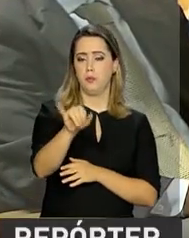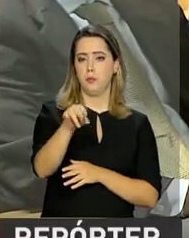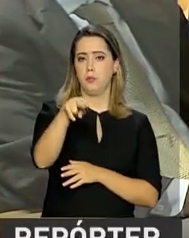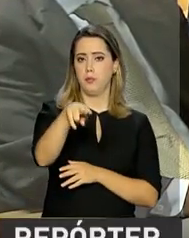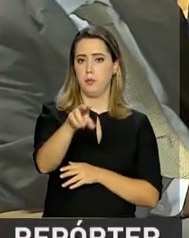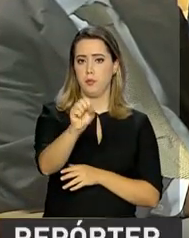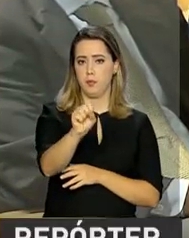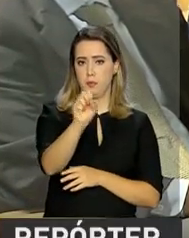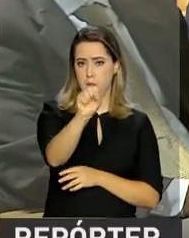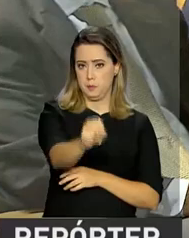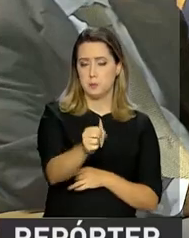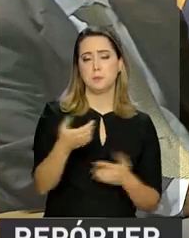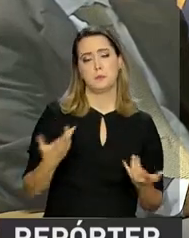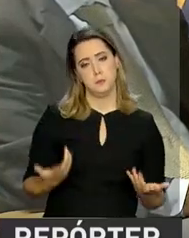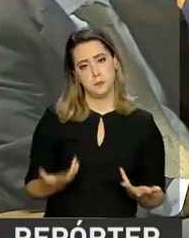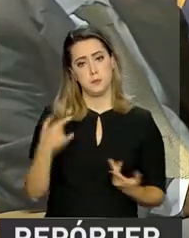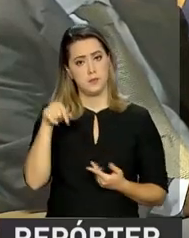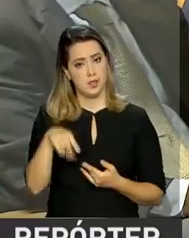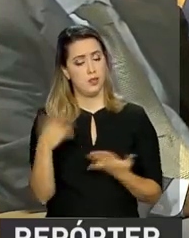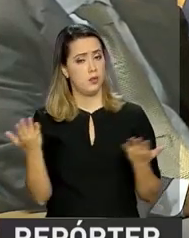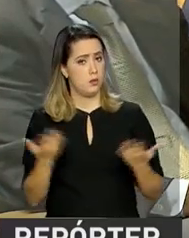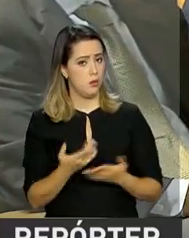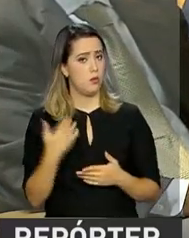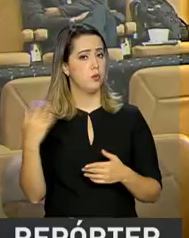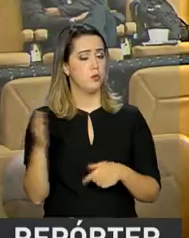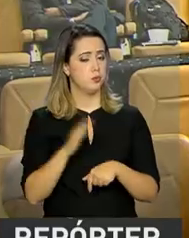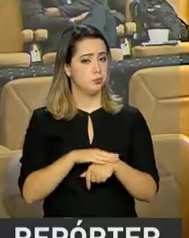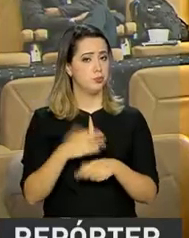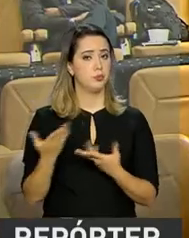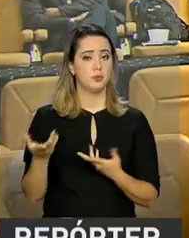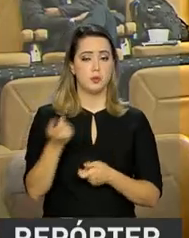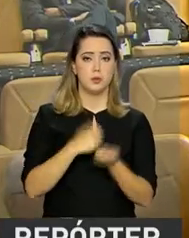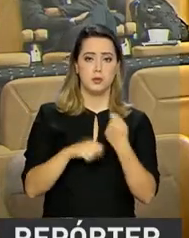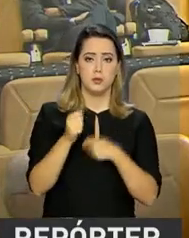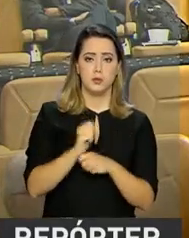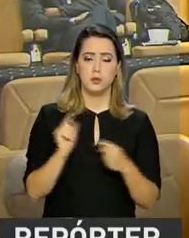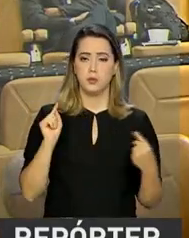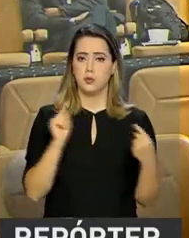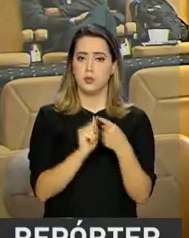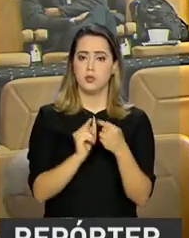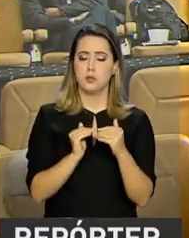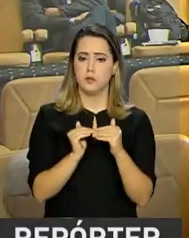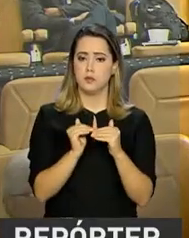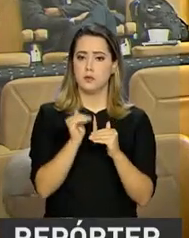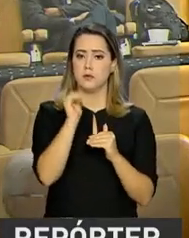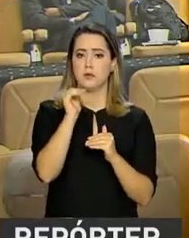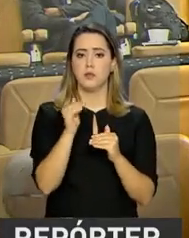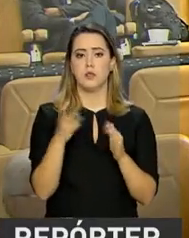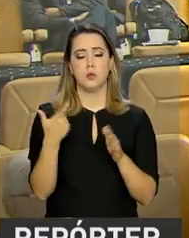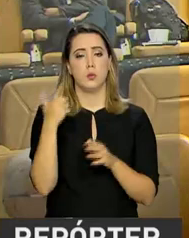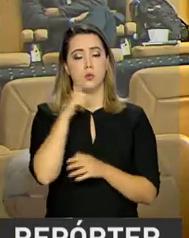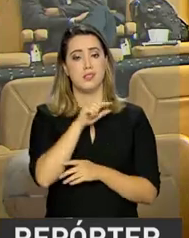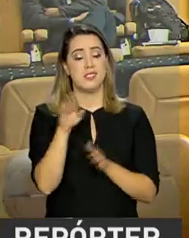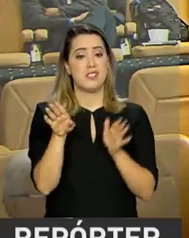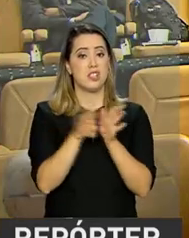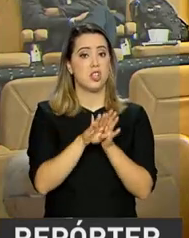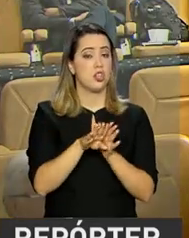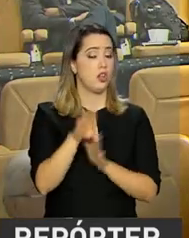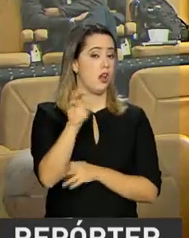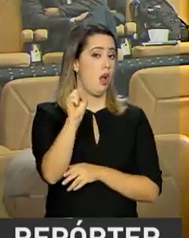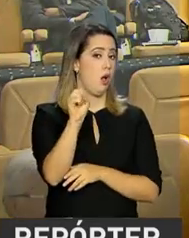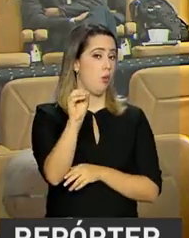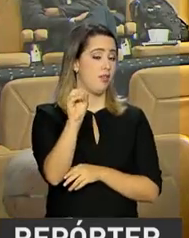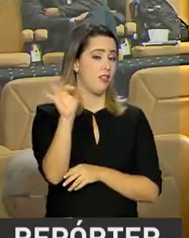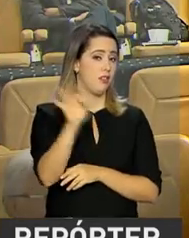com a Previdência Social e que no atual cenário econômico, a perspectiva é que esse valor chegue a 80% do